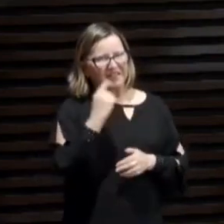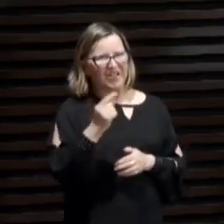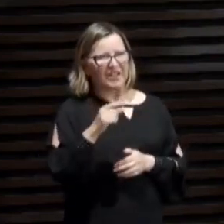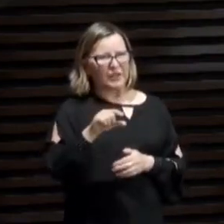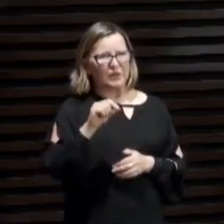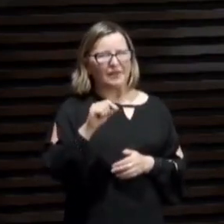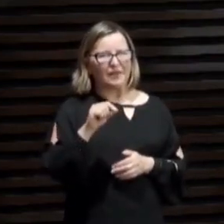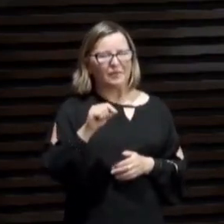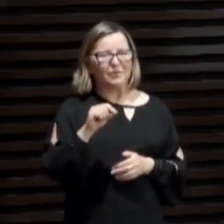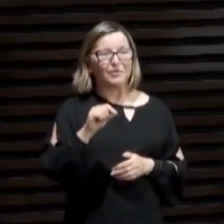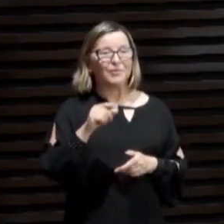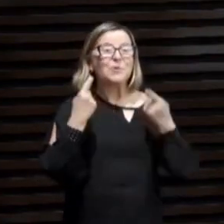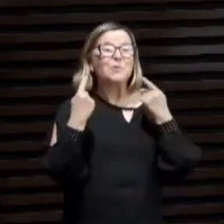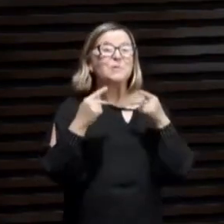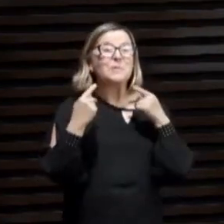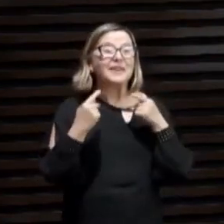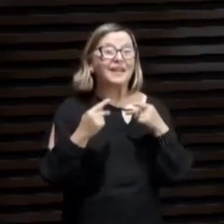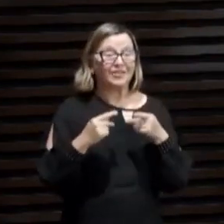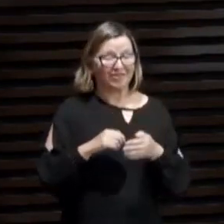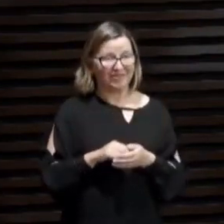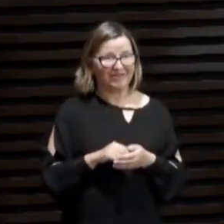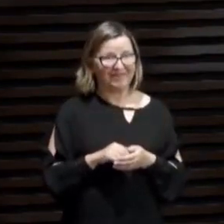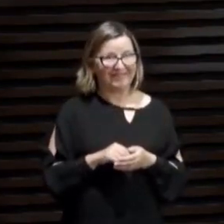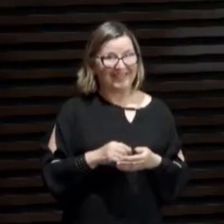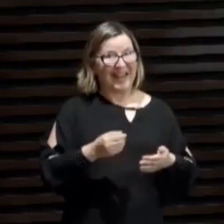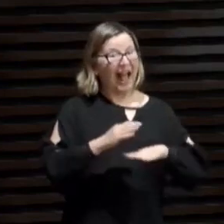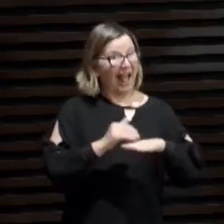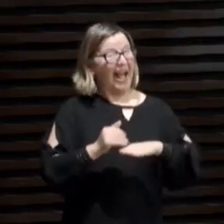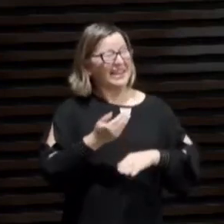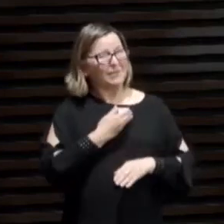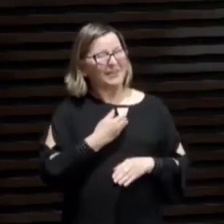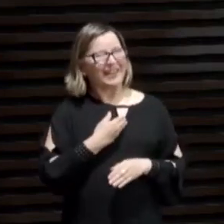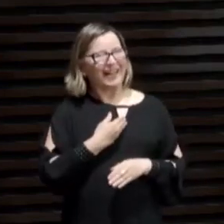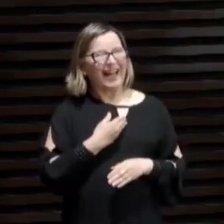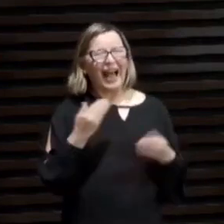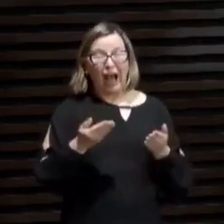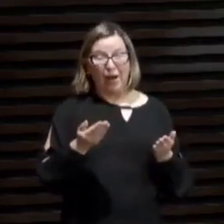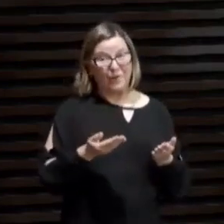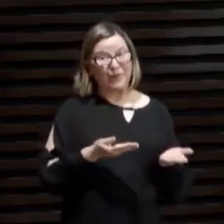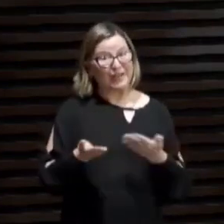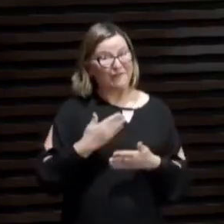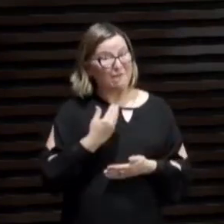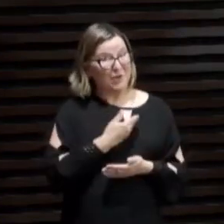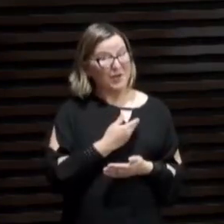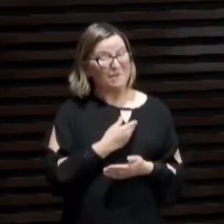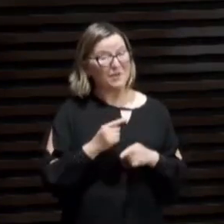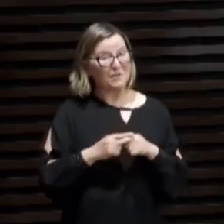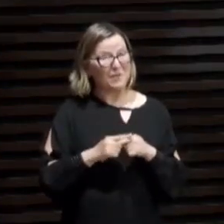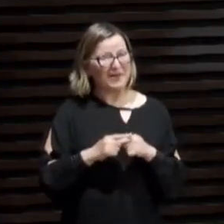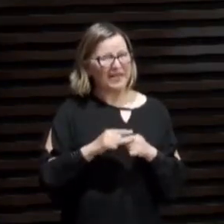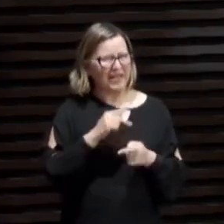que vai pregar, e aí a gente traz o amigo. Hoje eu vou levar o amigo. É fulano que vai